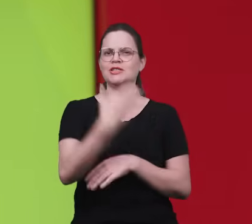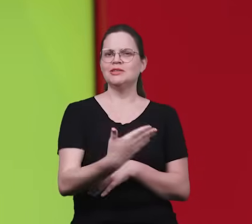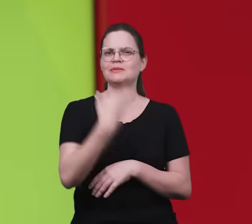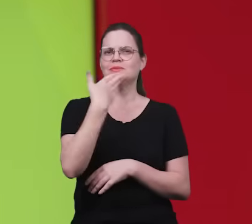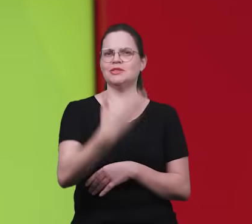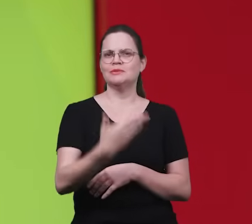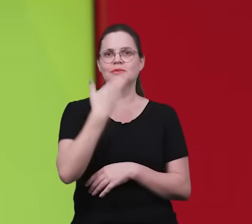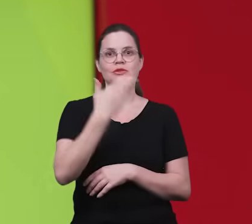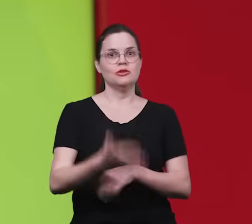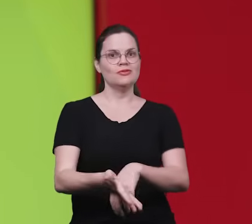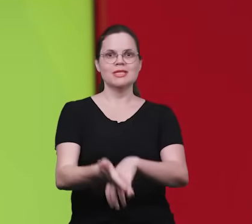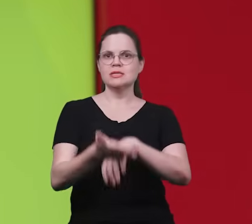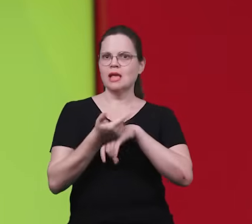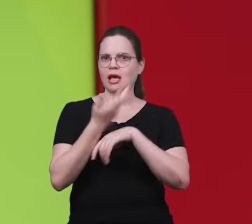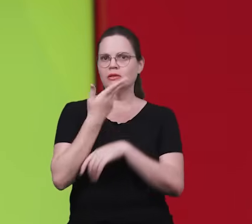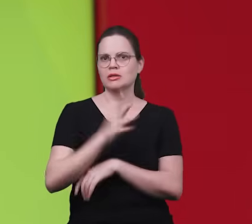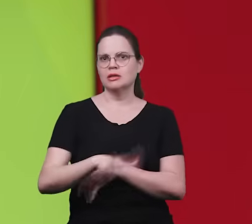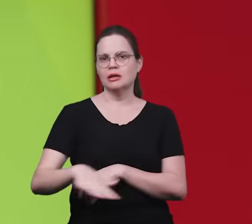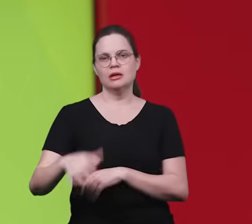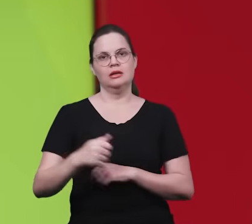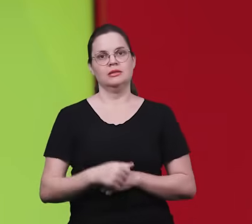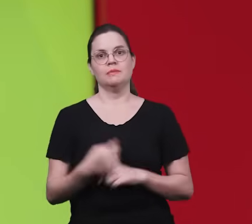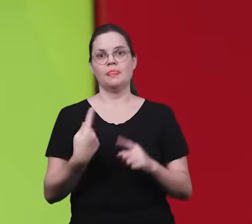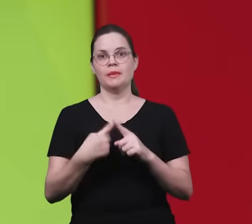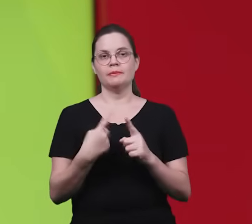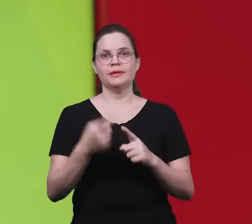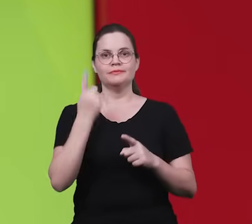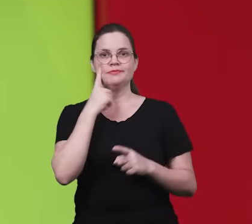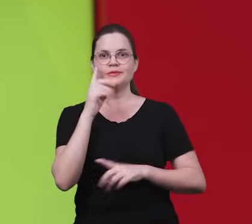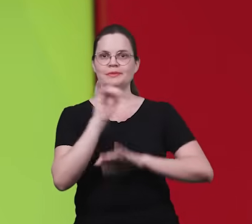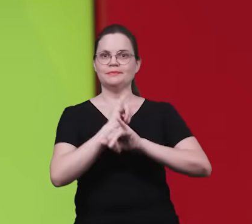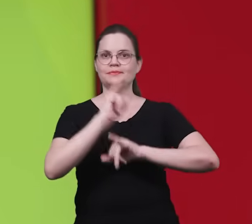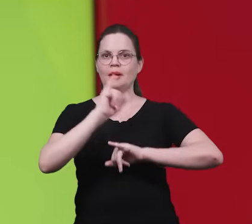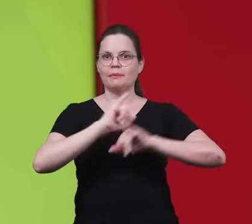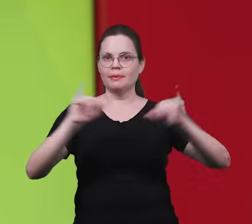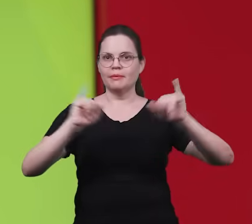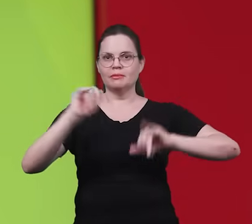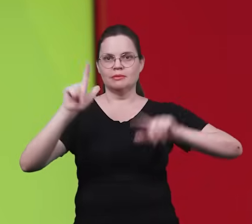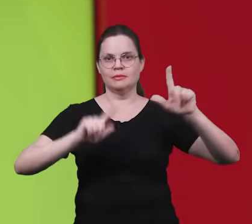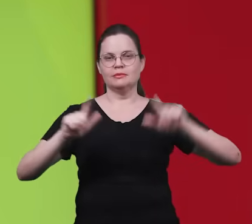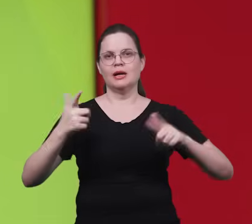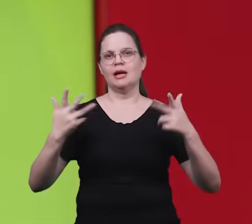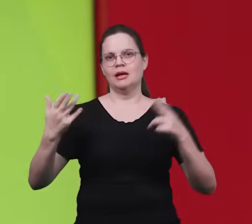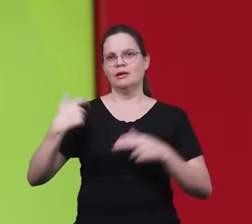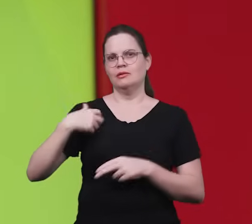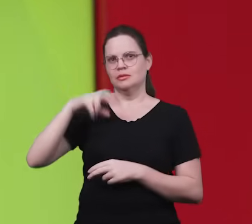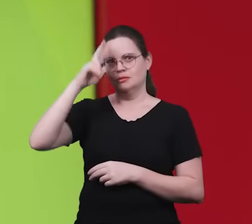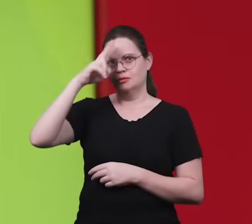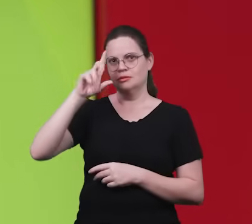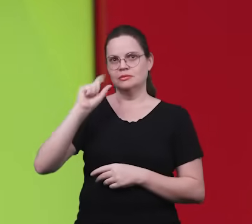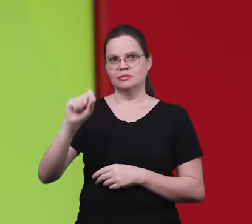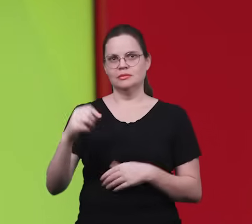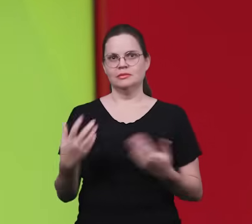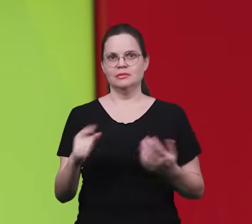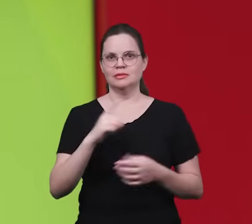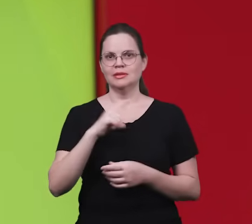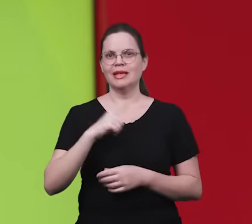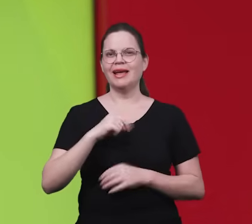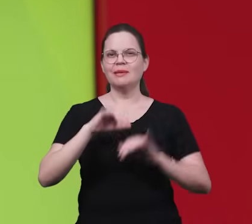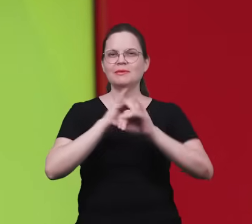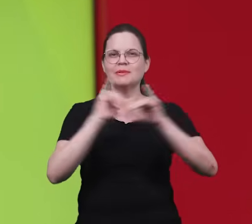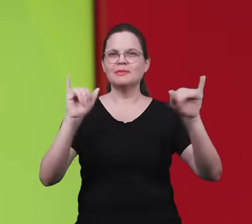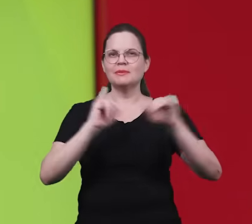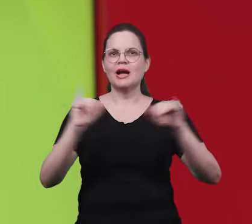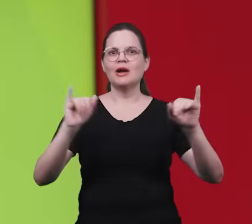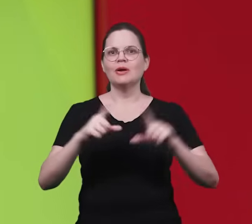cada vez mais cedo da preferência da publicidade, porque todas nós lembramos quando Kézia comentou da propaganda compra e